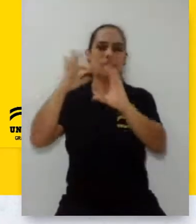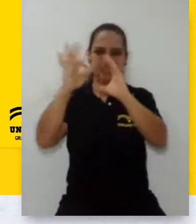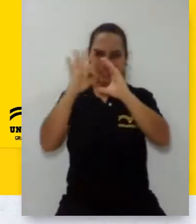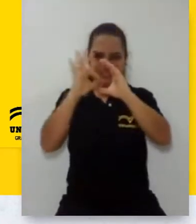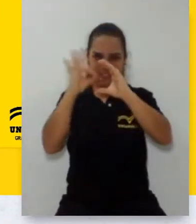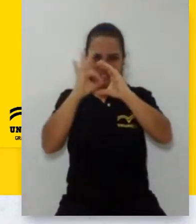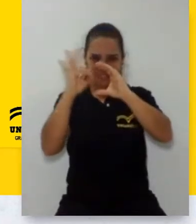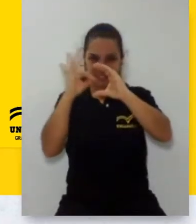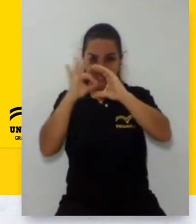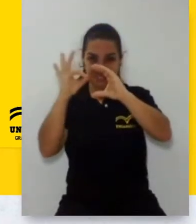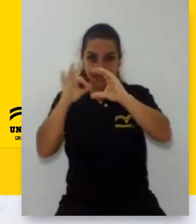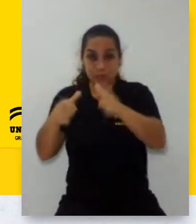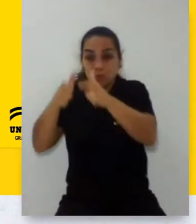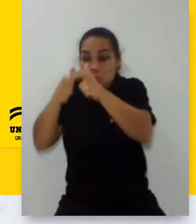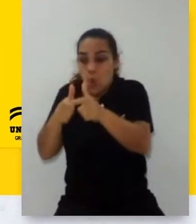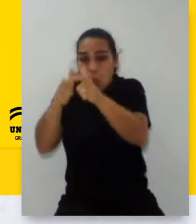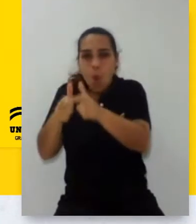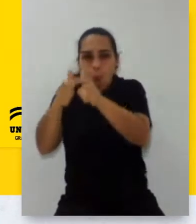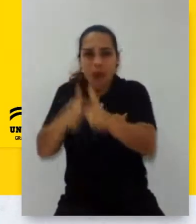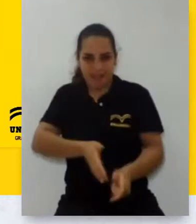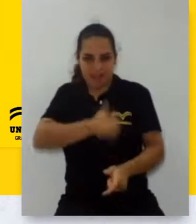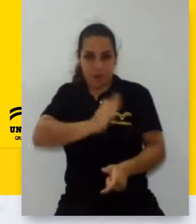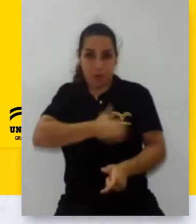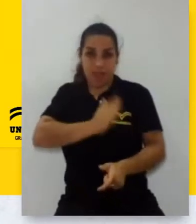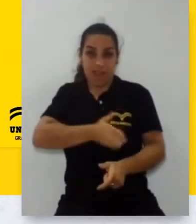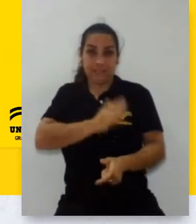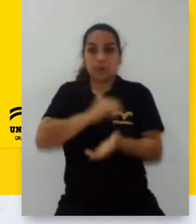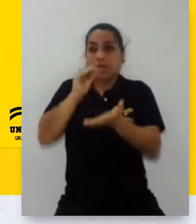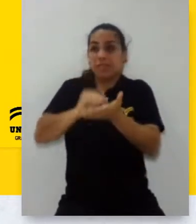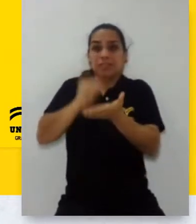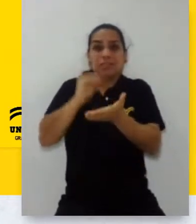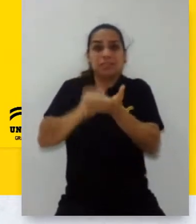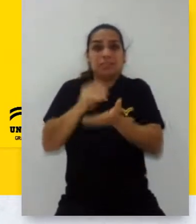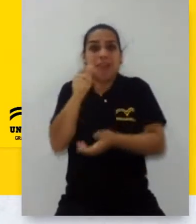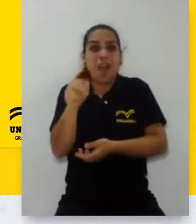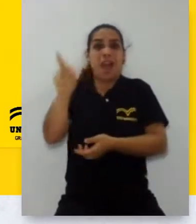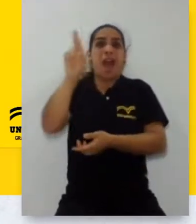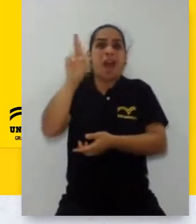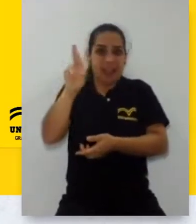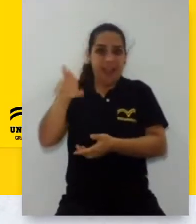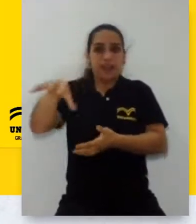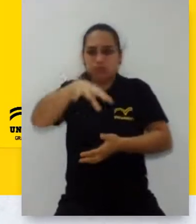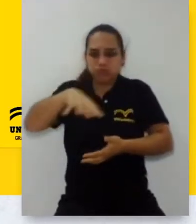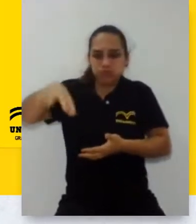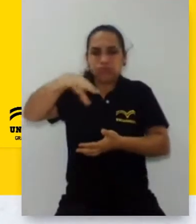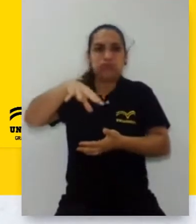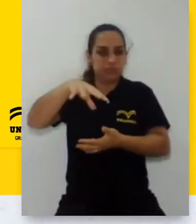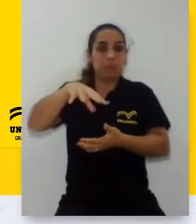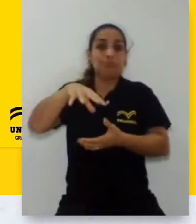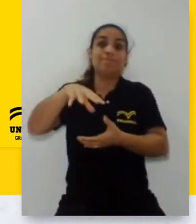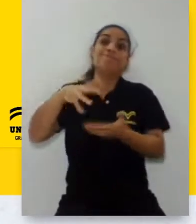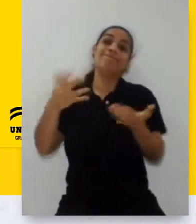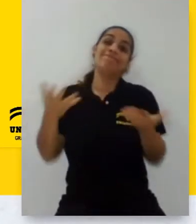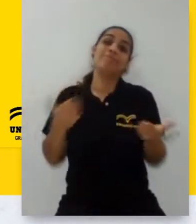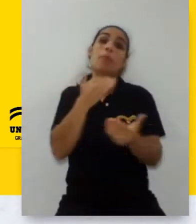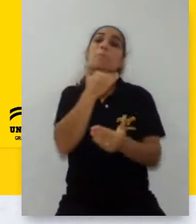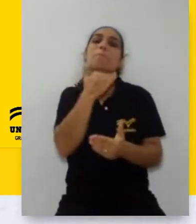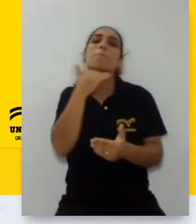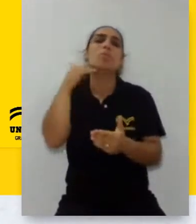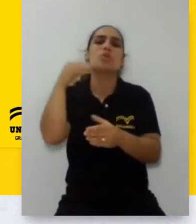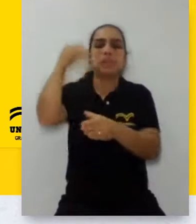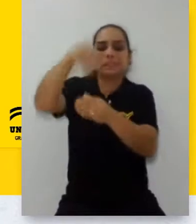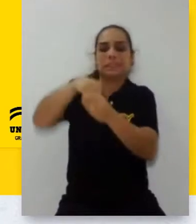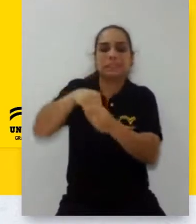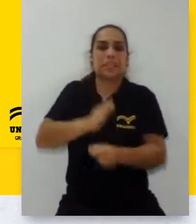está faltando oxigênio e está faltando nutrientes para aquela região. Então nós temos uma morte daquela região do coração, tá?